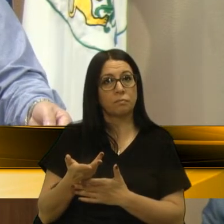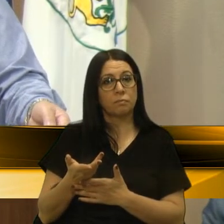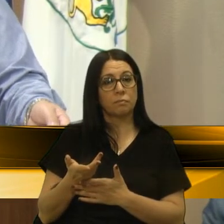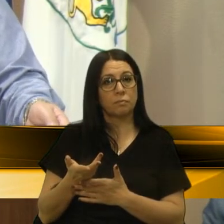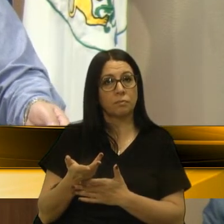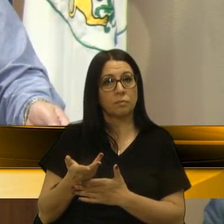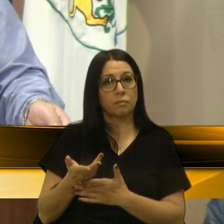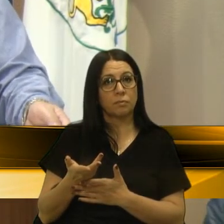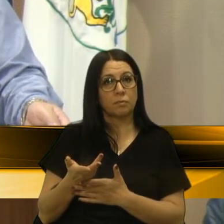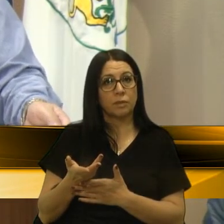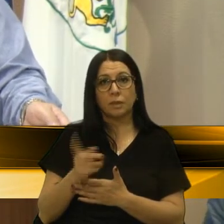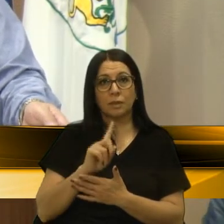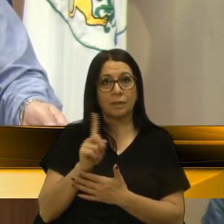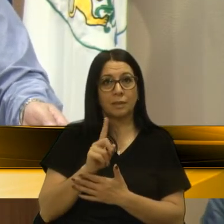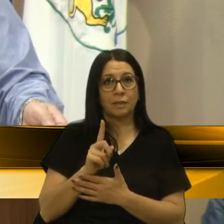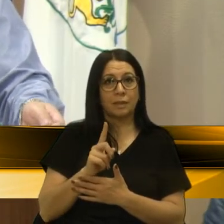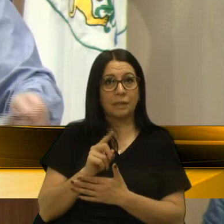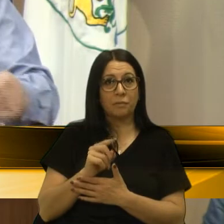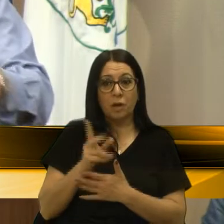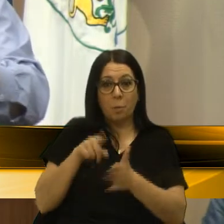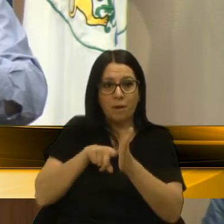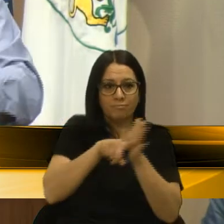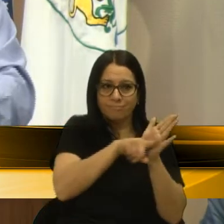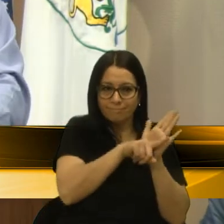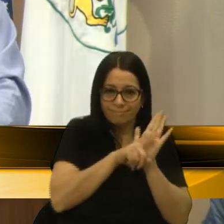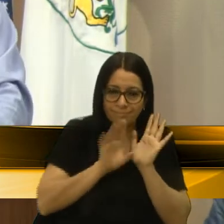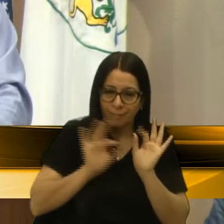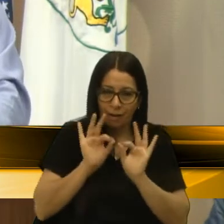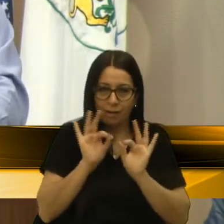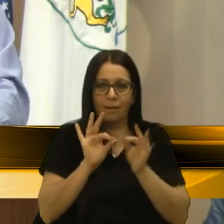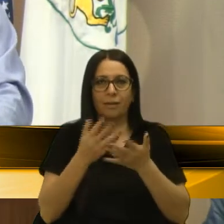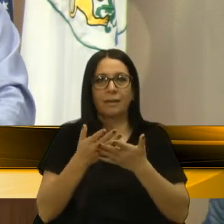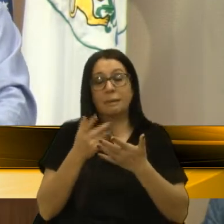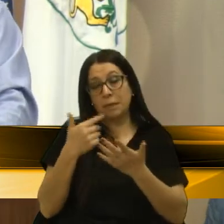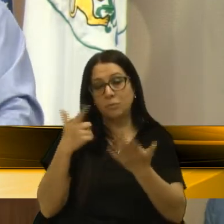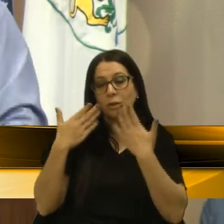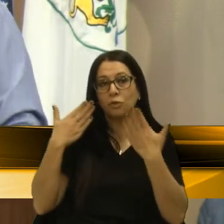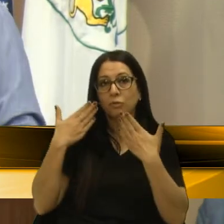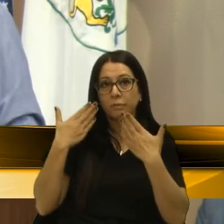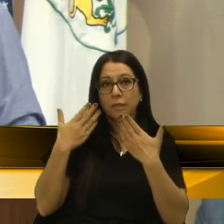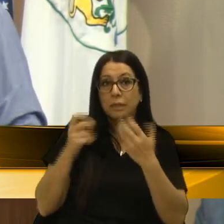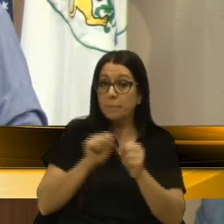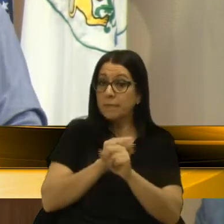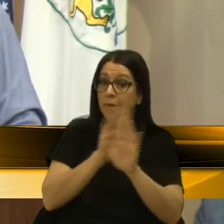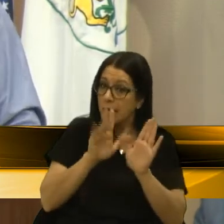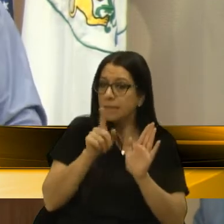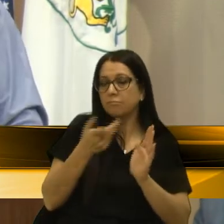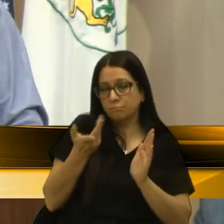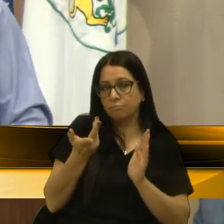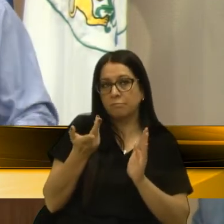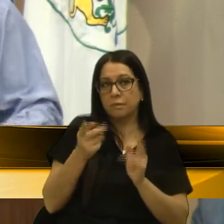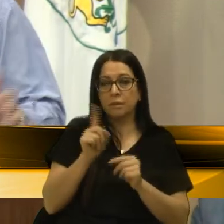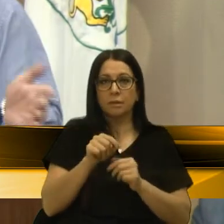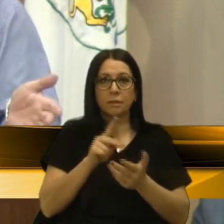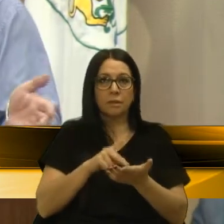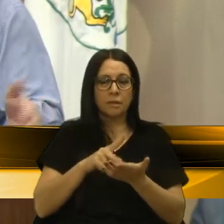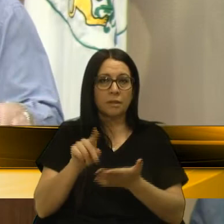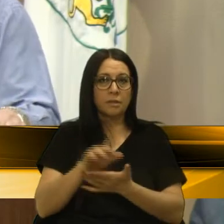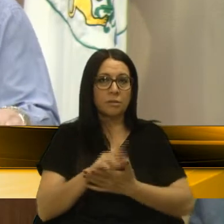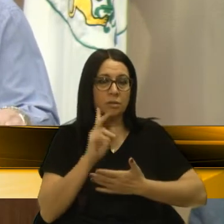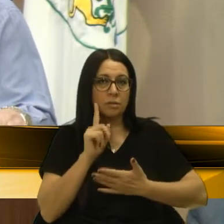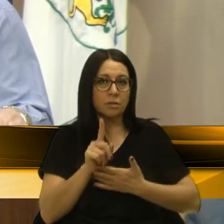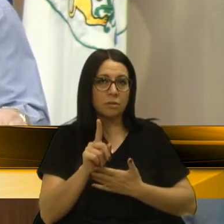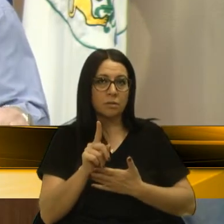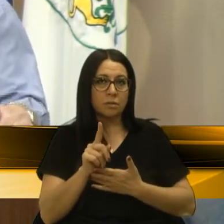não é uma cariação, vereador, mas sem dúvida nenhuma queremos esclarecer se efetivamente nós